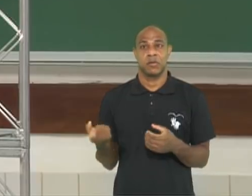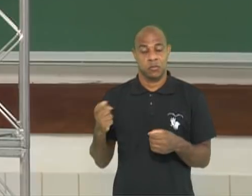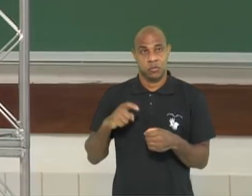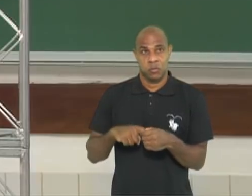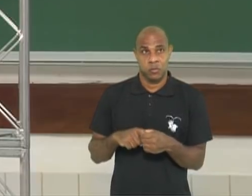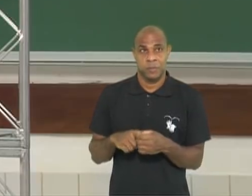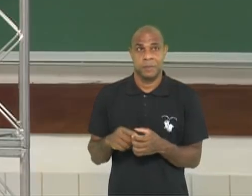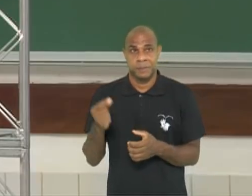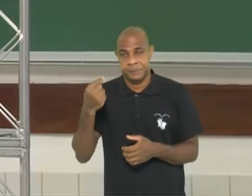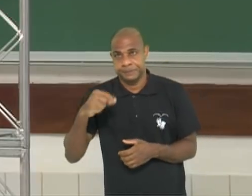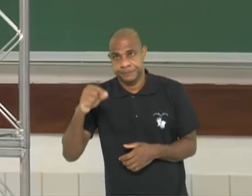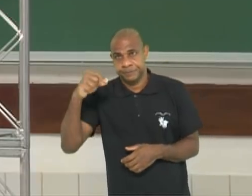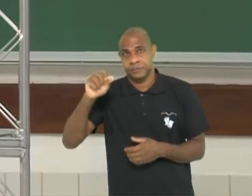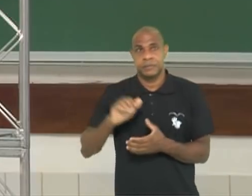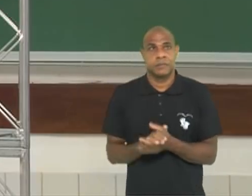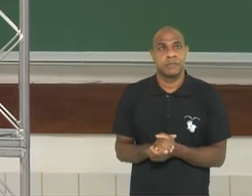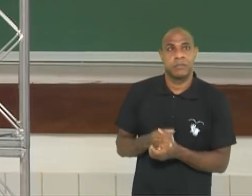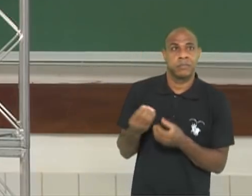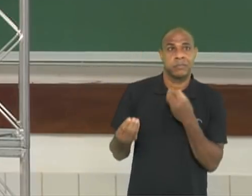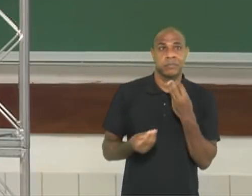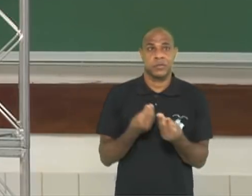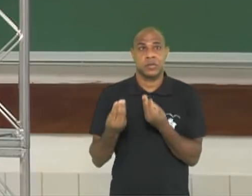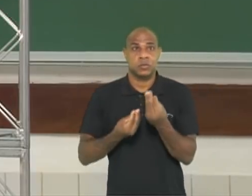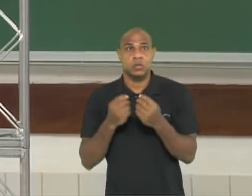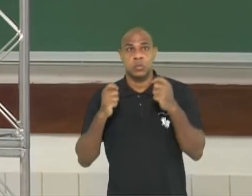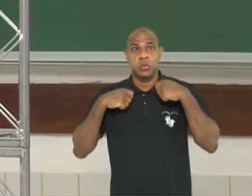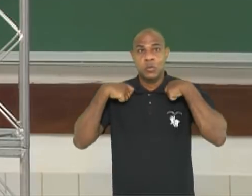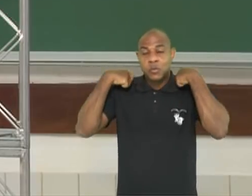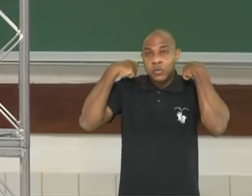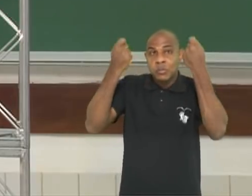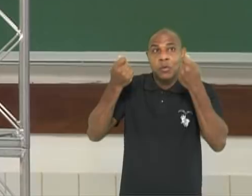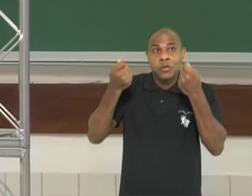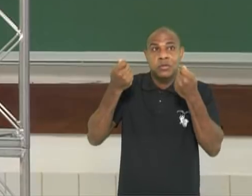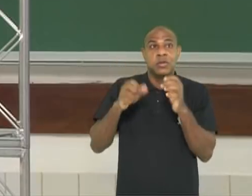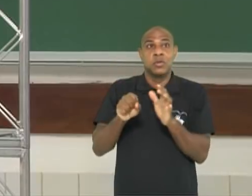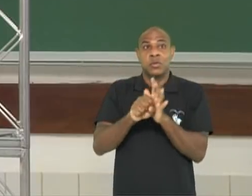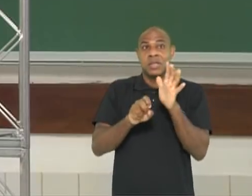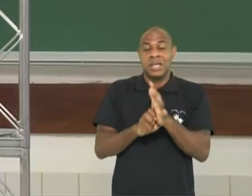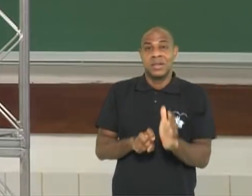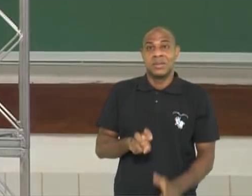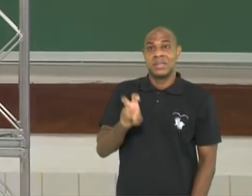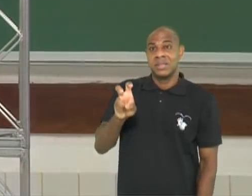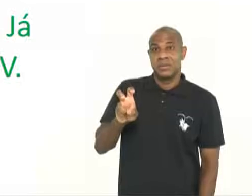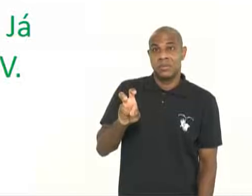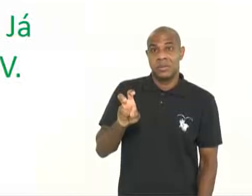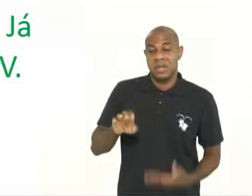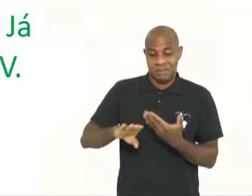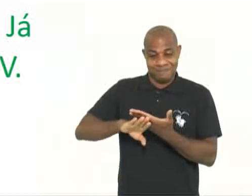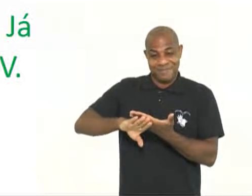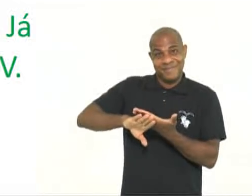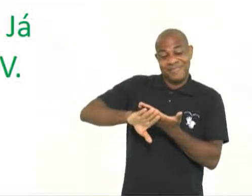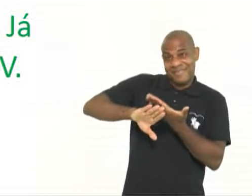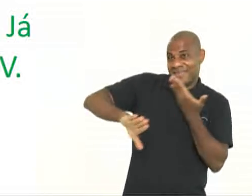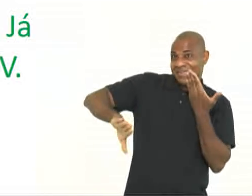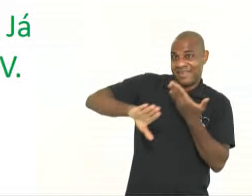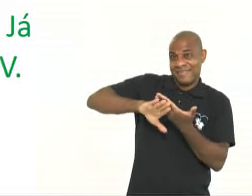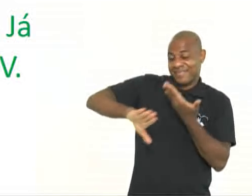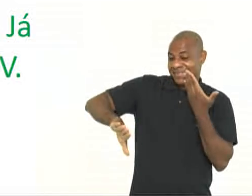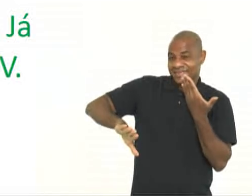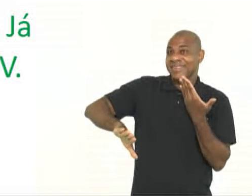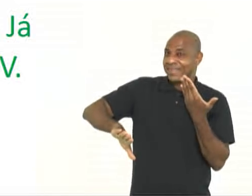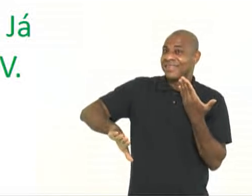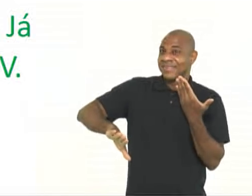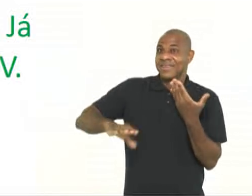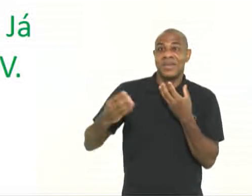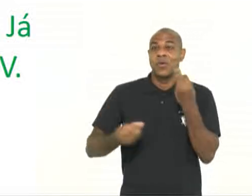Voltei, vamos corrigir juntos. Eu tenho um problema de dicção, para corrigir juntos. Vamos lá. Muitos membros da igreja esqueciam-se da humildade, do